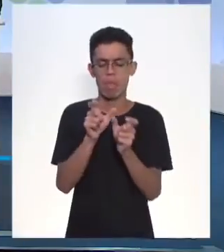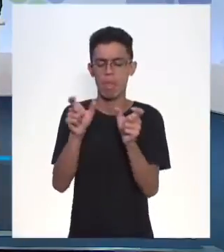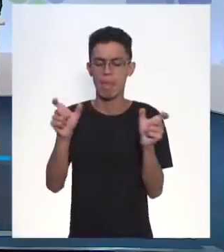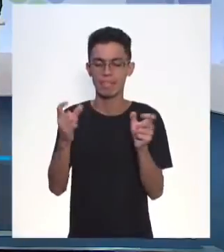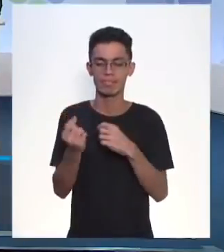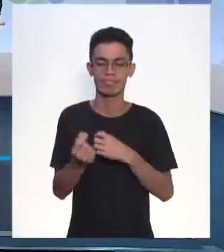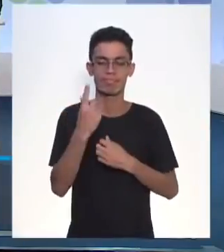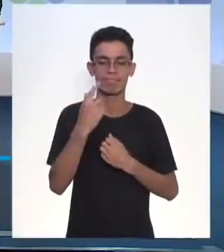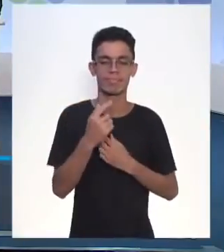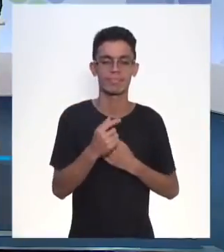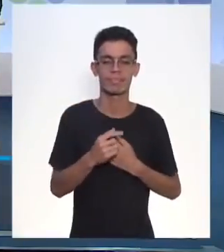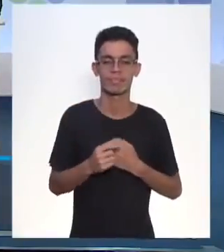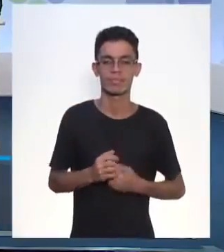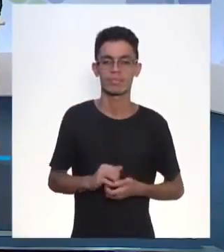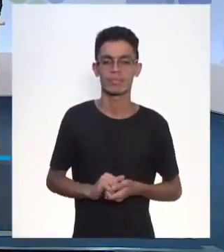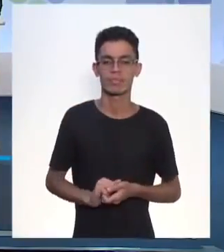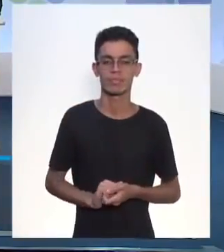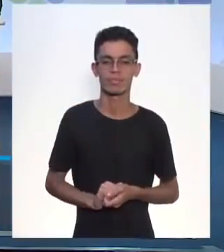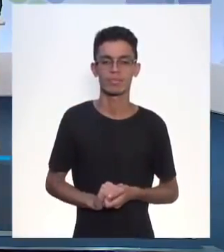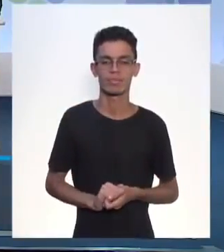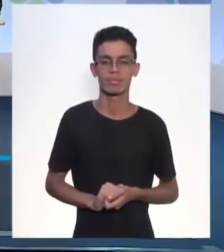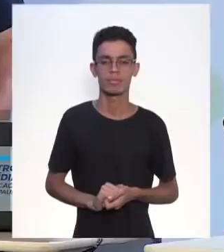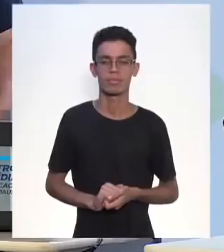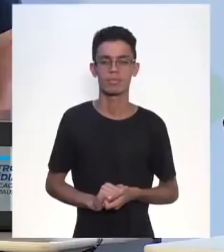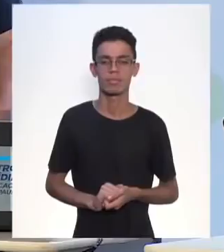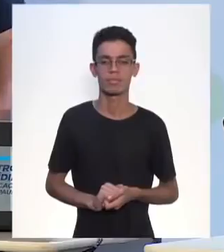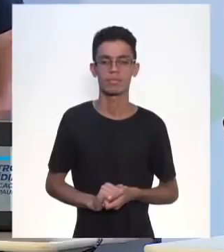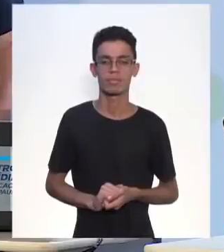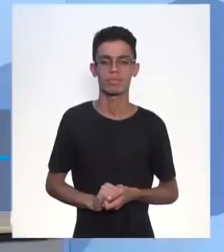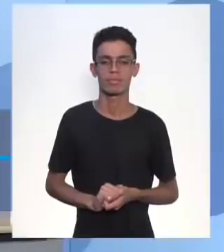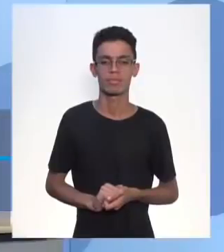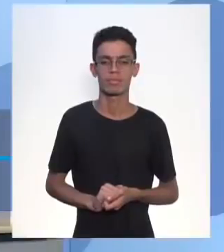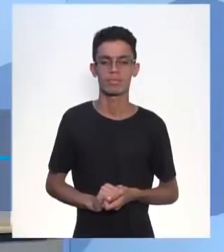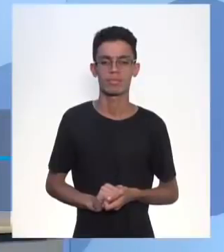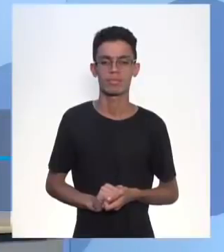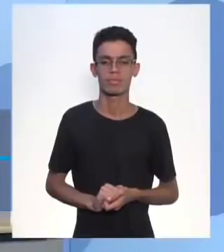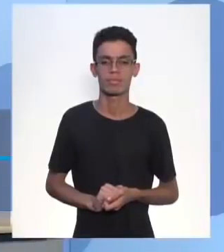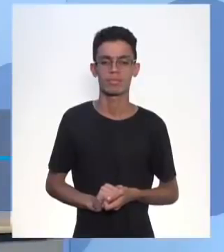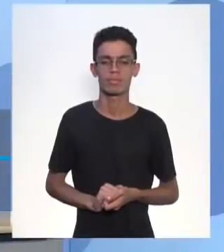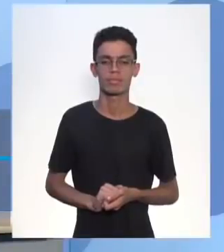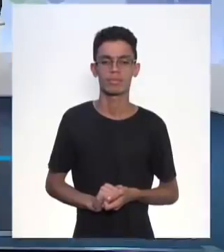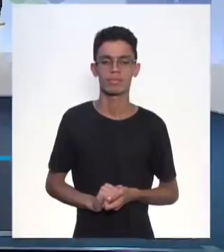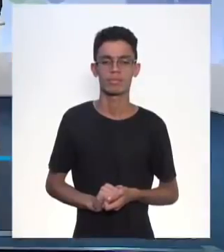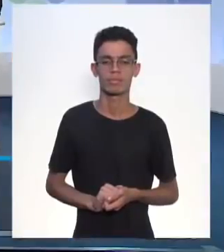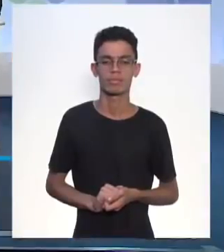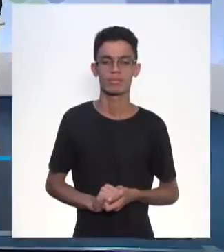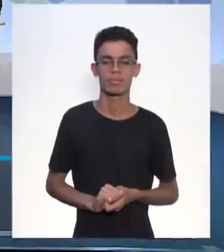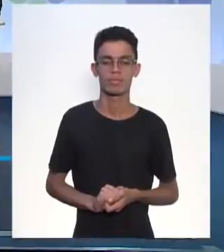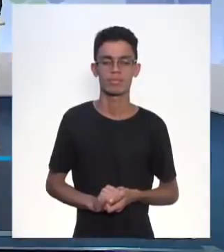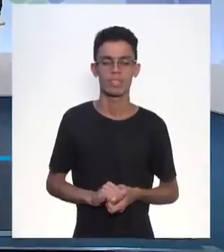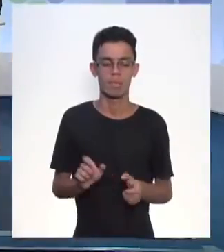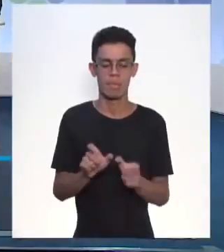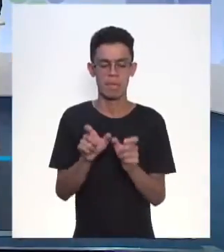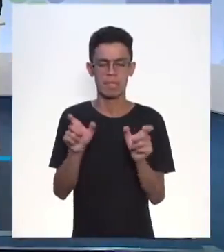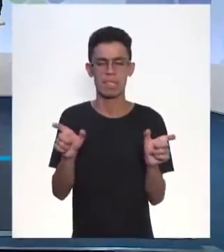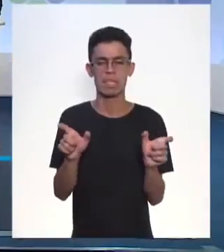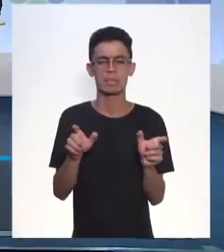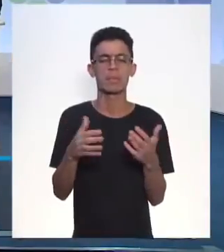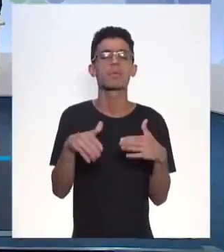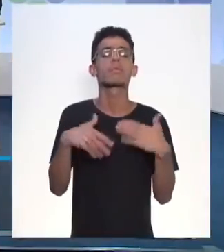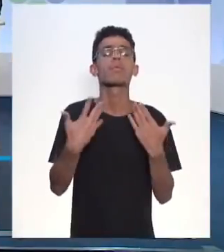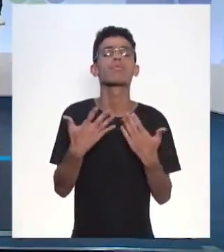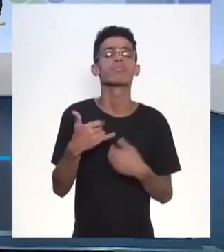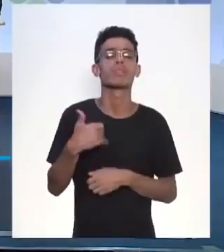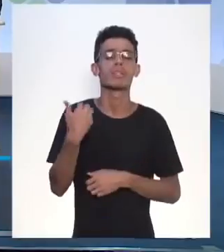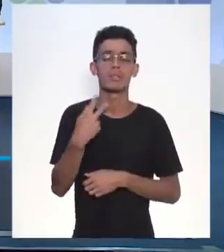Quão velho é você? Quão velho é você? Olha só. Chegar para alguém e falar assim, how old are you? É mais do que em português, quando a gente fala qual a sua idade, o